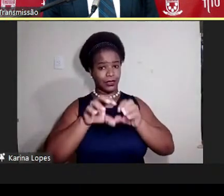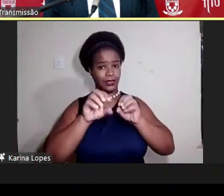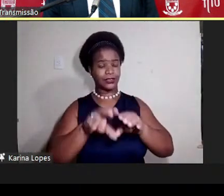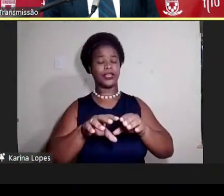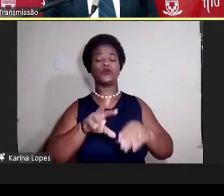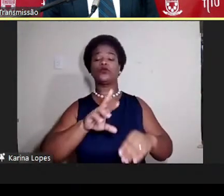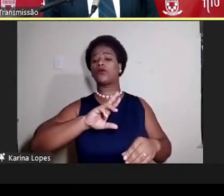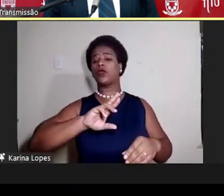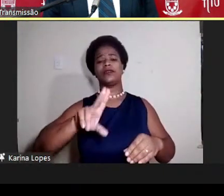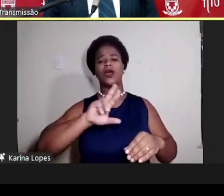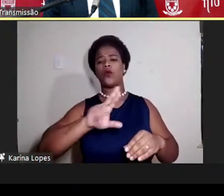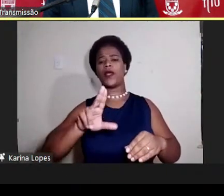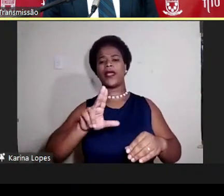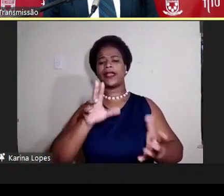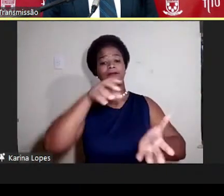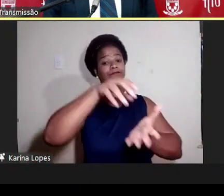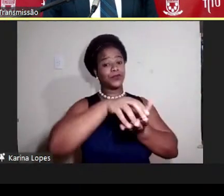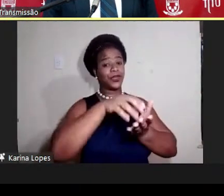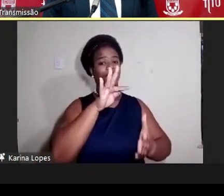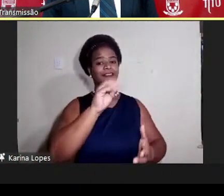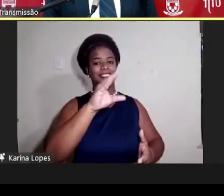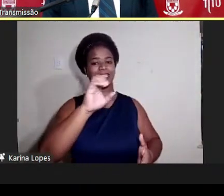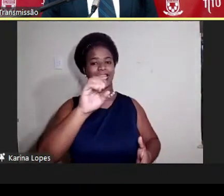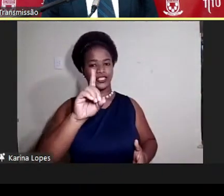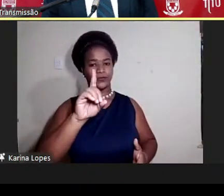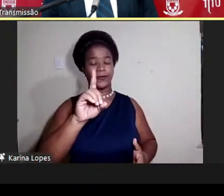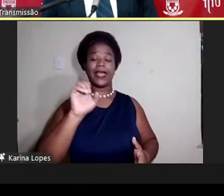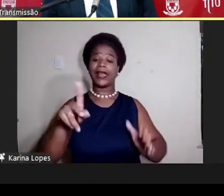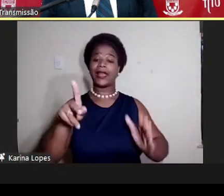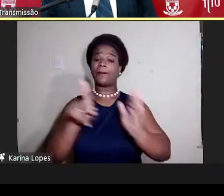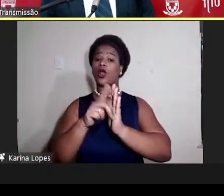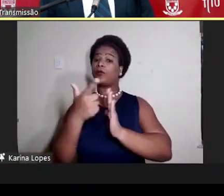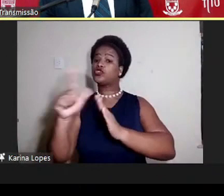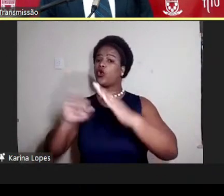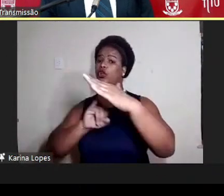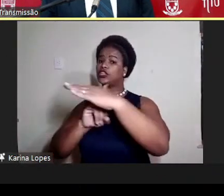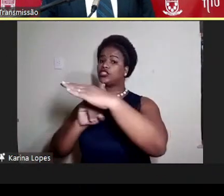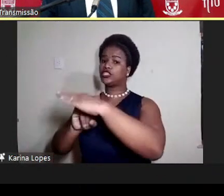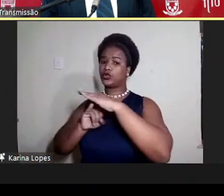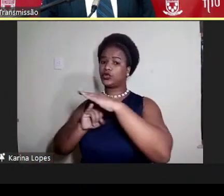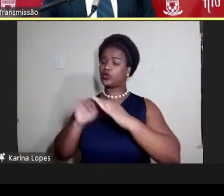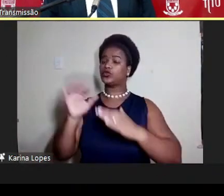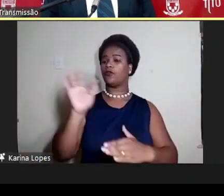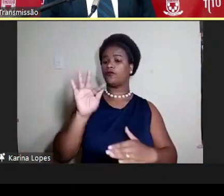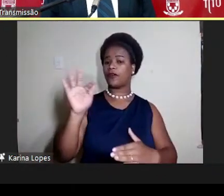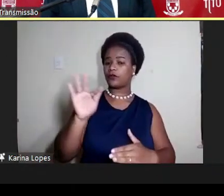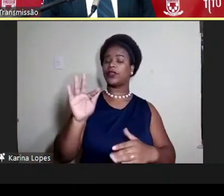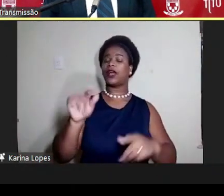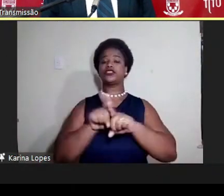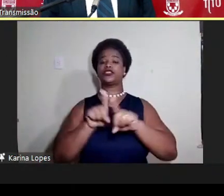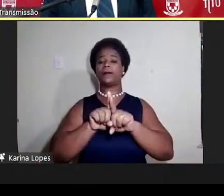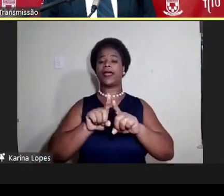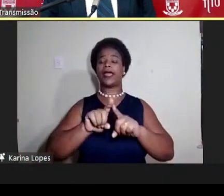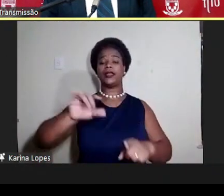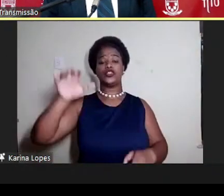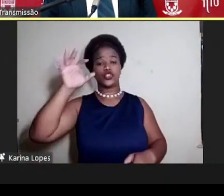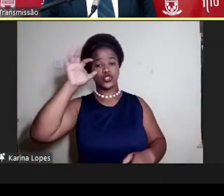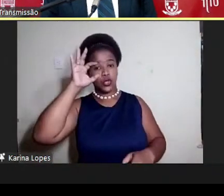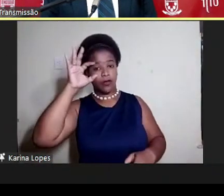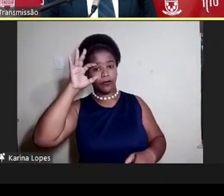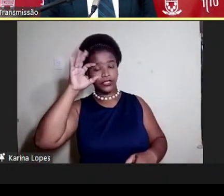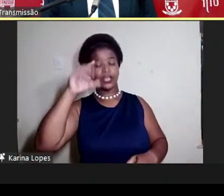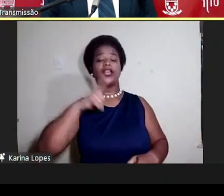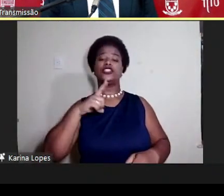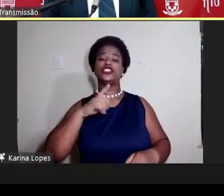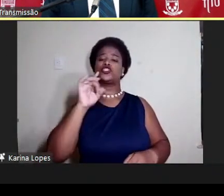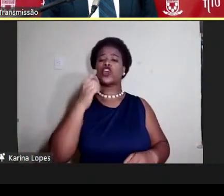na FACED, pertenciam aos institutos, às faculdades e ao João 23 e tinha apenas uma carga horária destinada